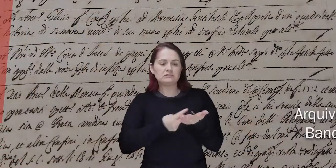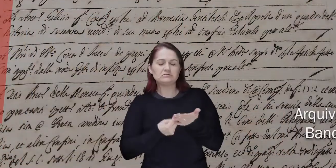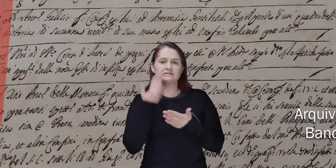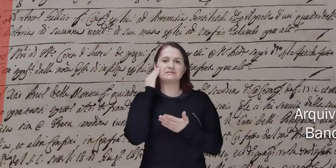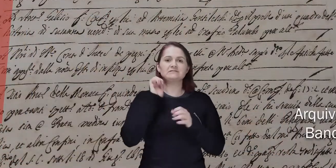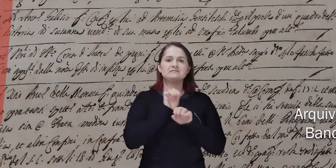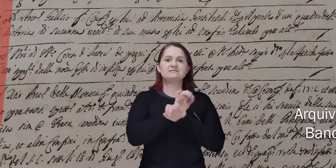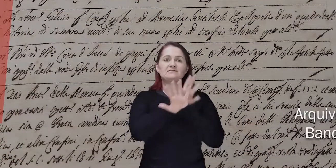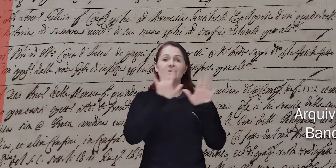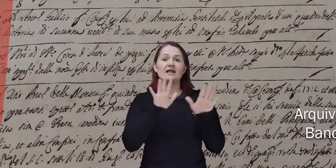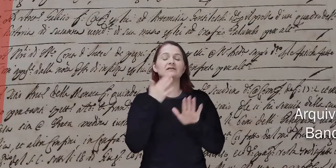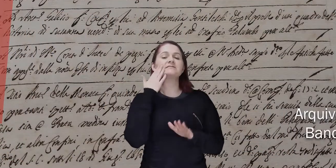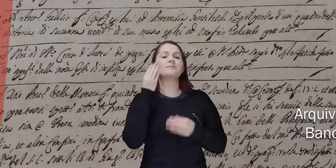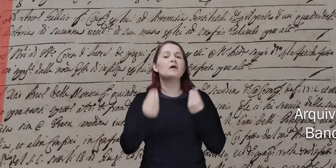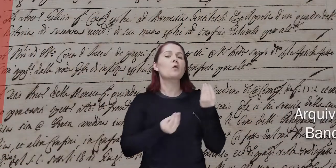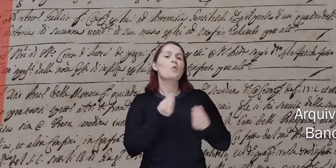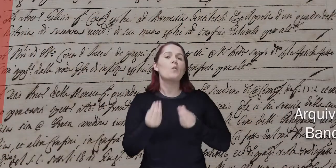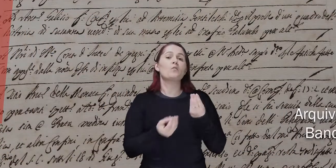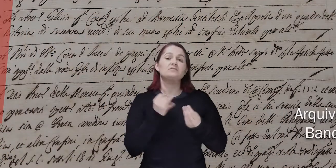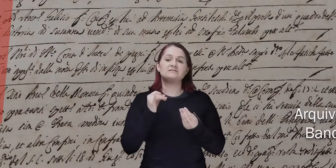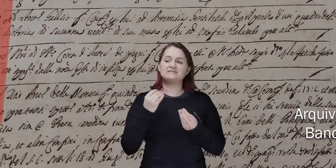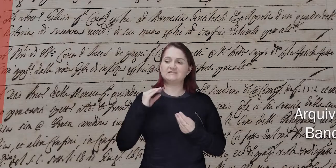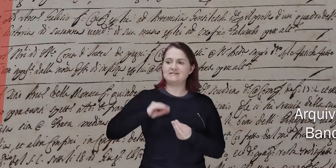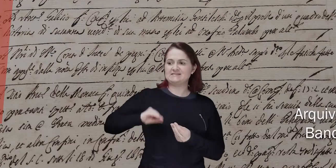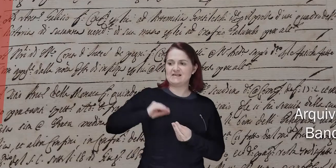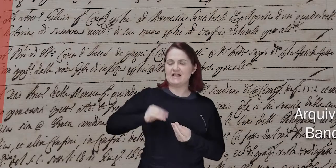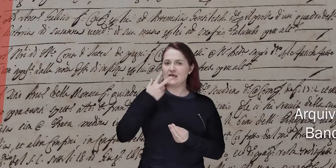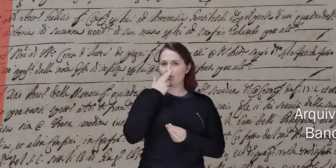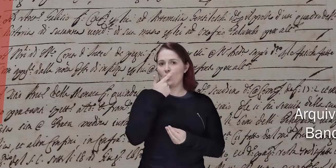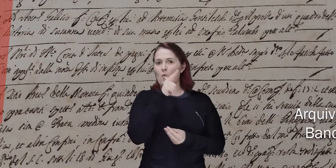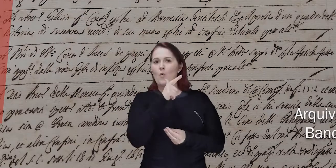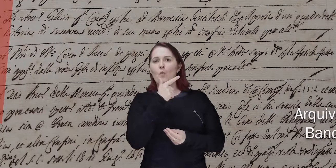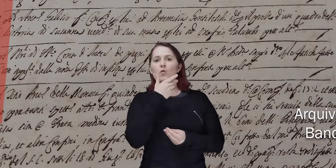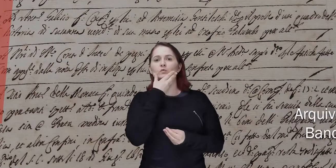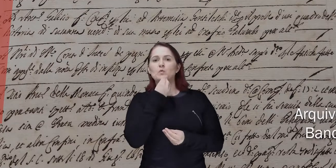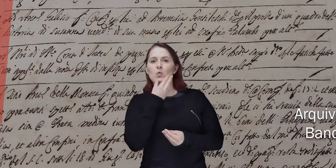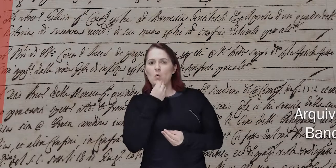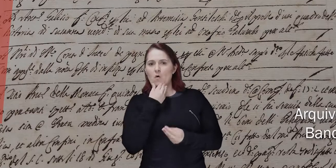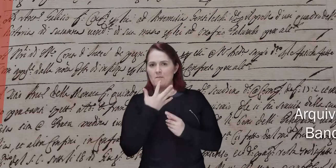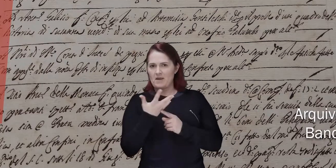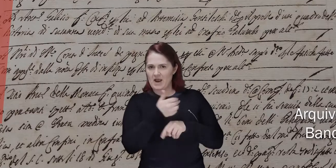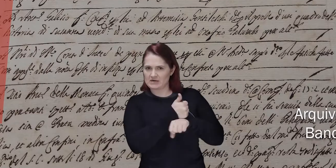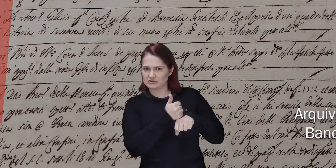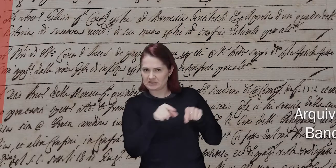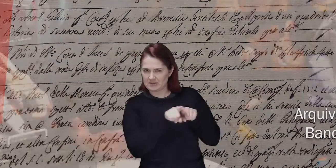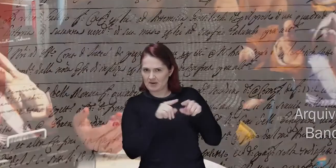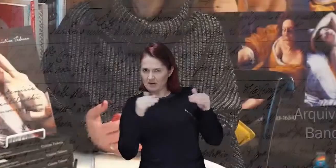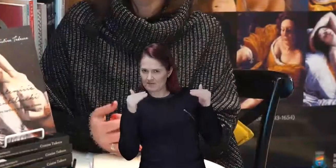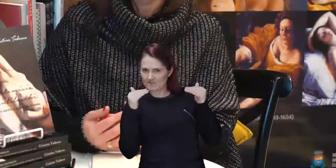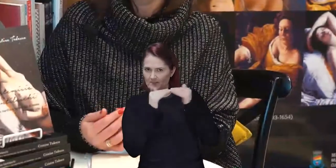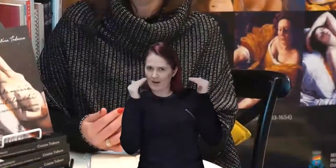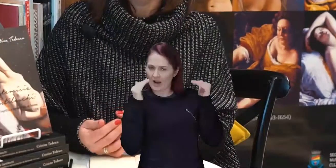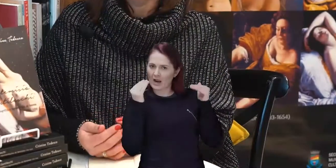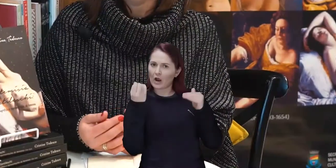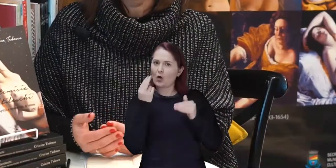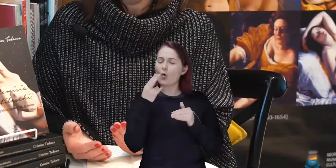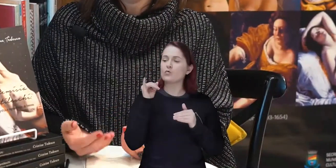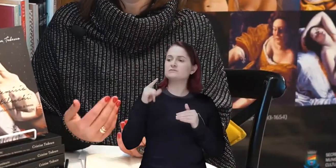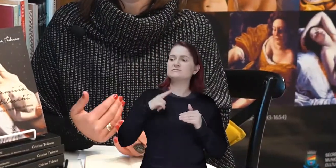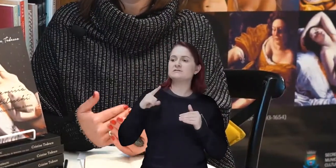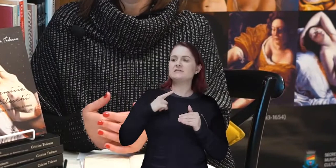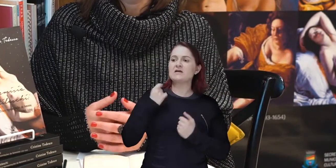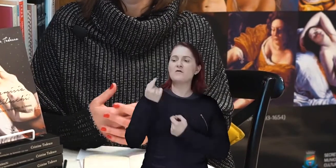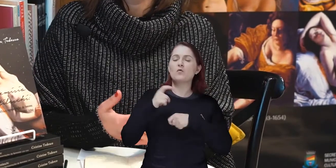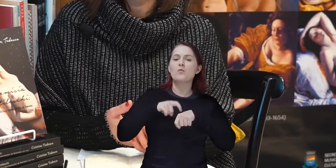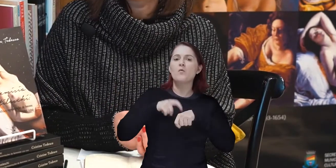de decifrar esses números para poder ter uma noção de se ela recebeu o mesmo valor que os artistas homens da época recebiam, se